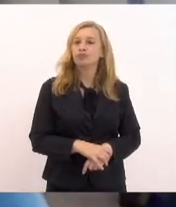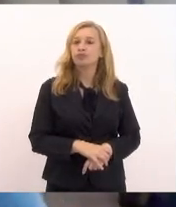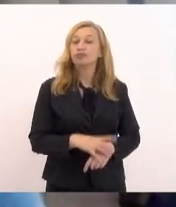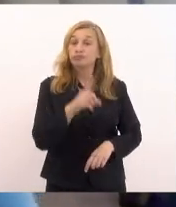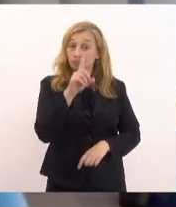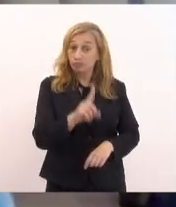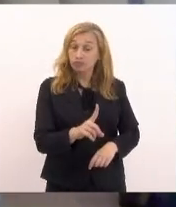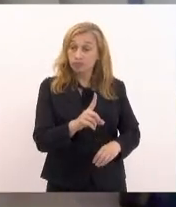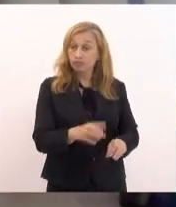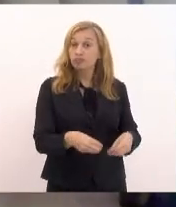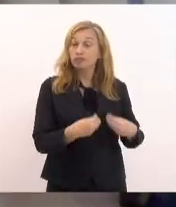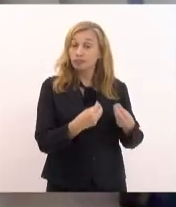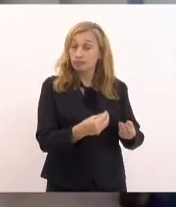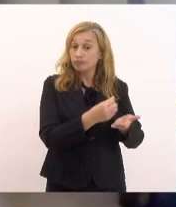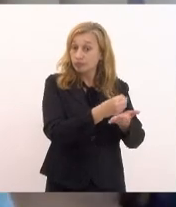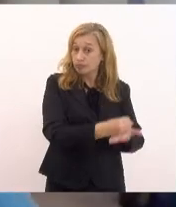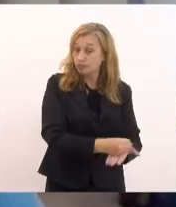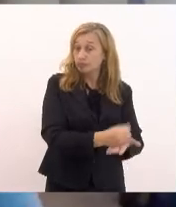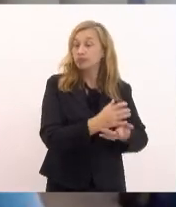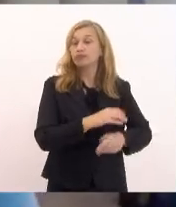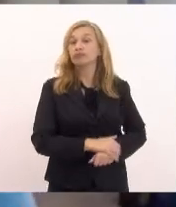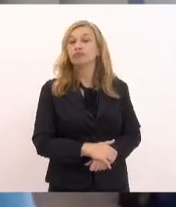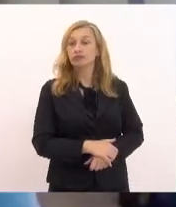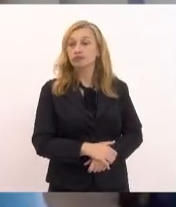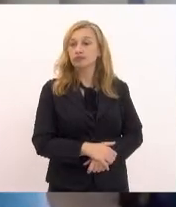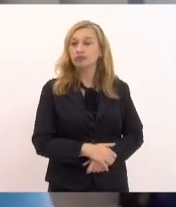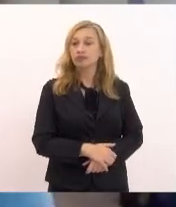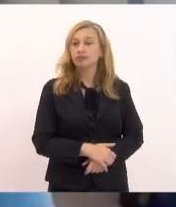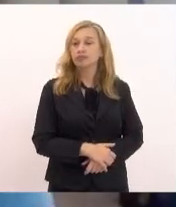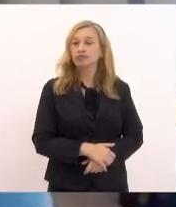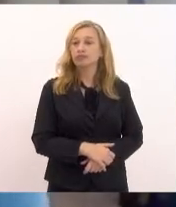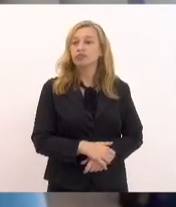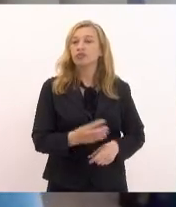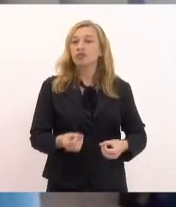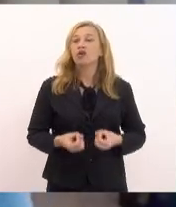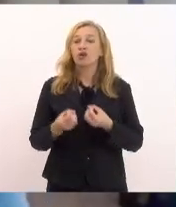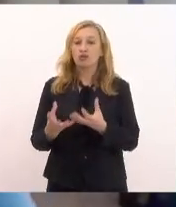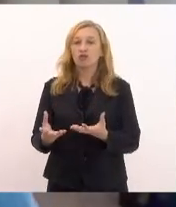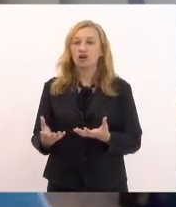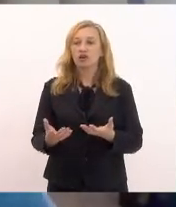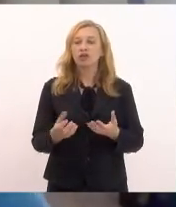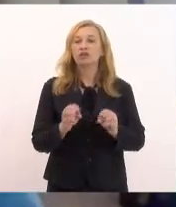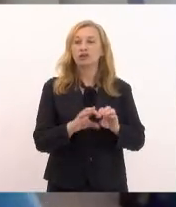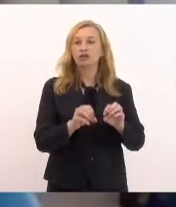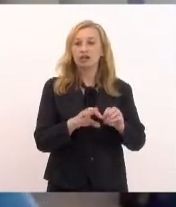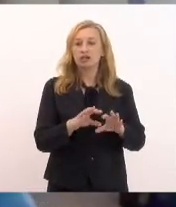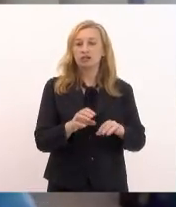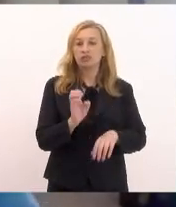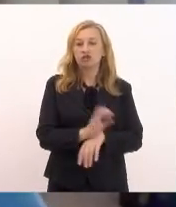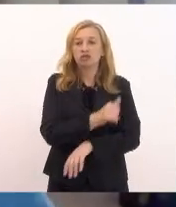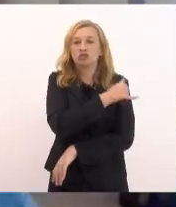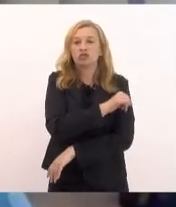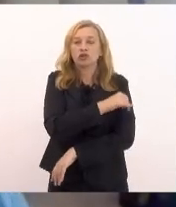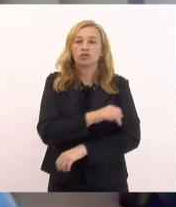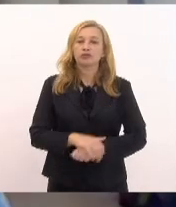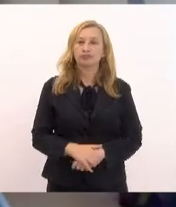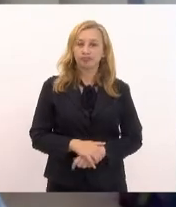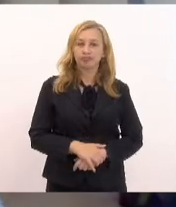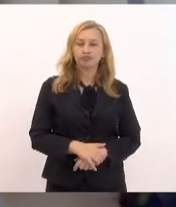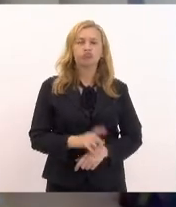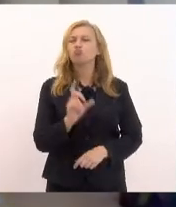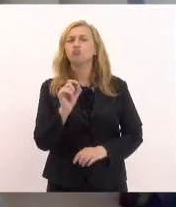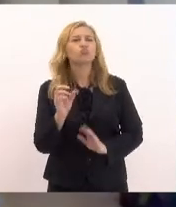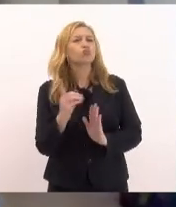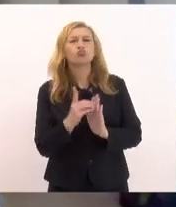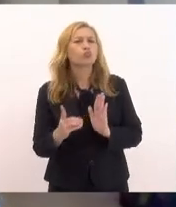garantindo estabilidade e a consolidação da oferta de educação no âmbito do Estado do Rio de Janeiro. O que, que esse